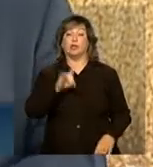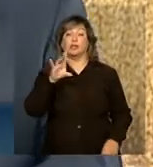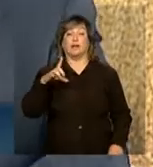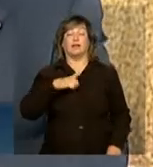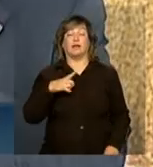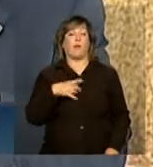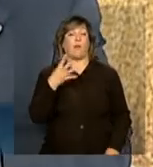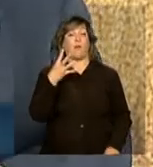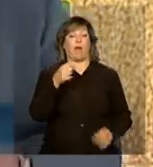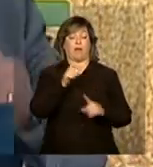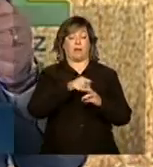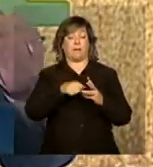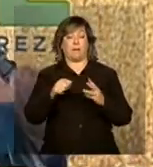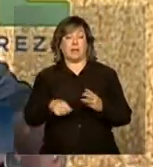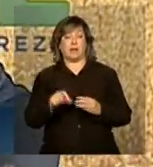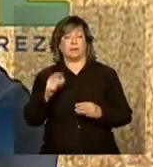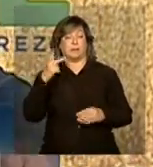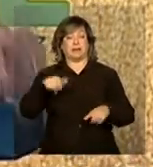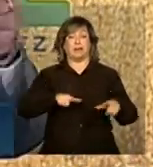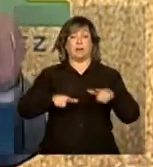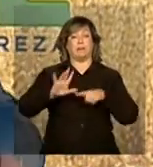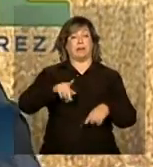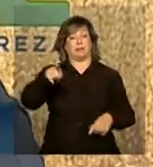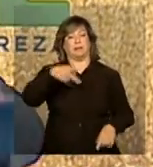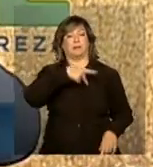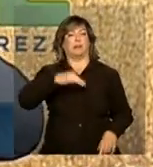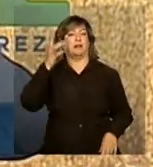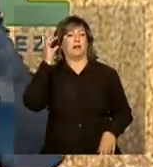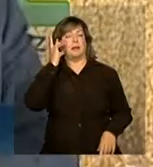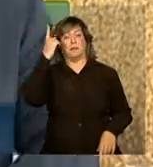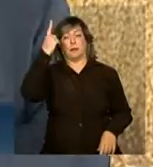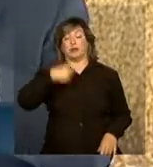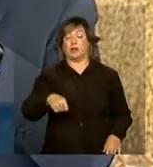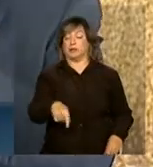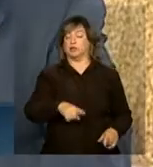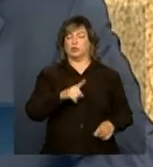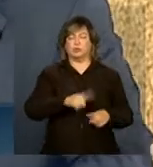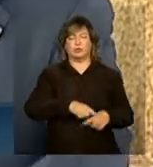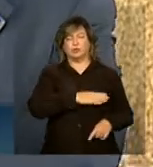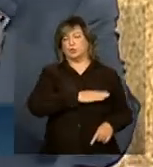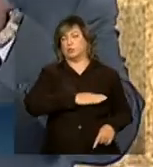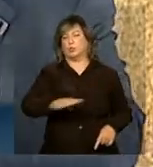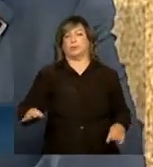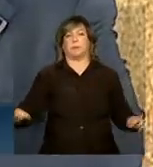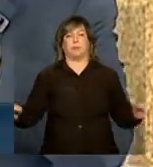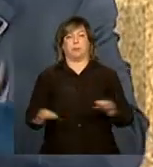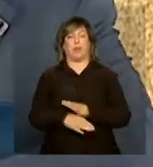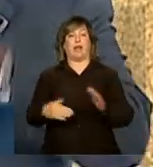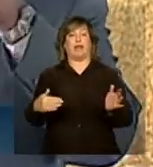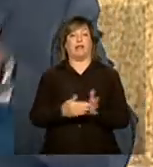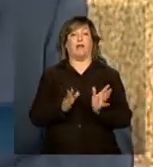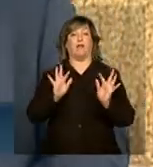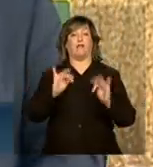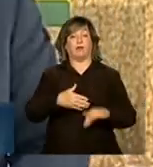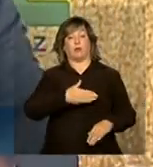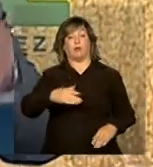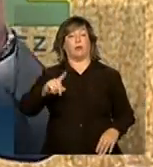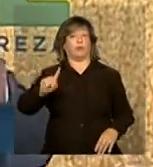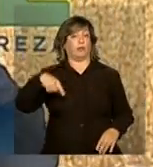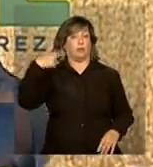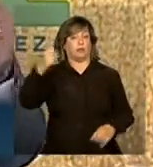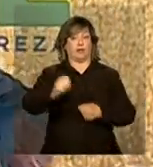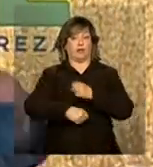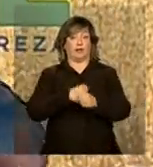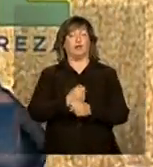trabalhar. Mas a senhora determinou que essa estrada estivesse toda asfaltada até o final do próximo ano